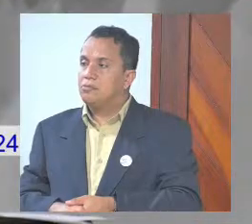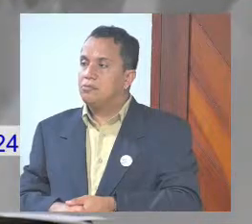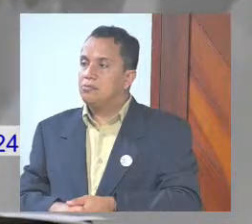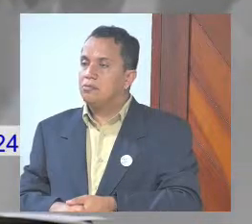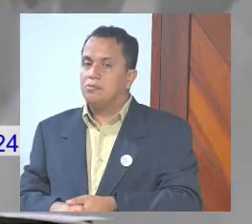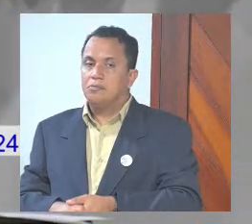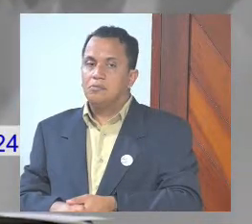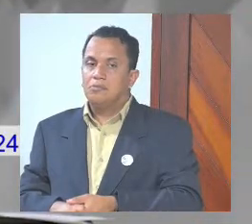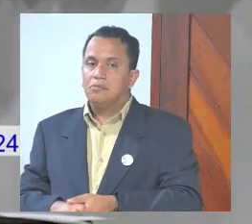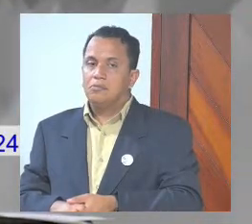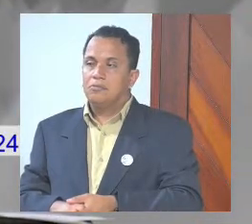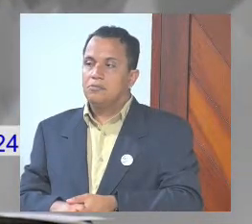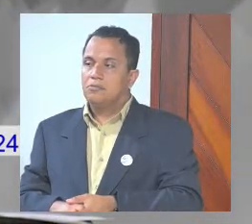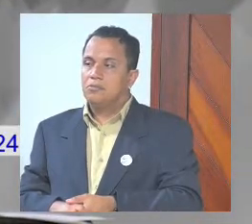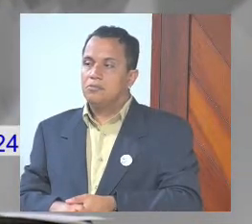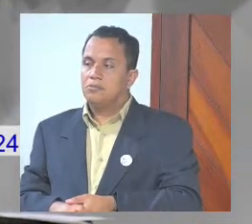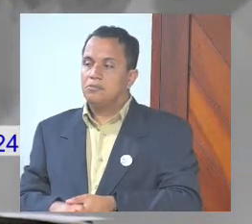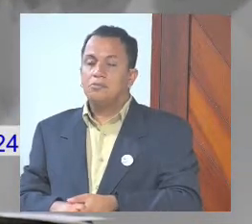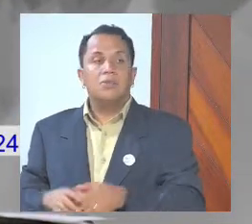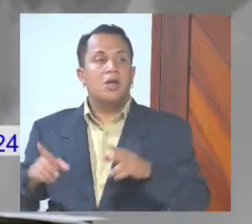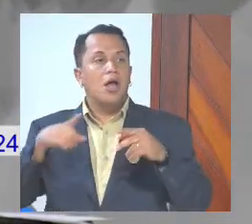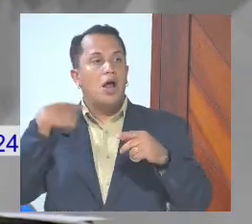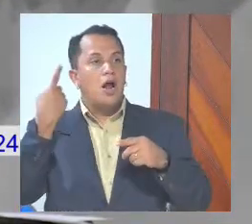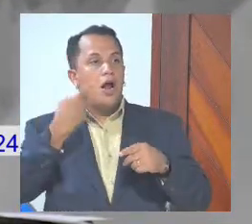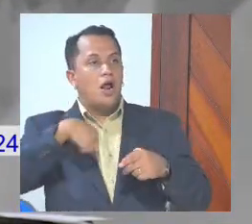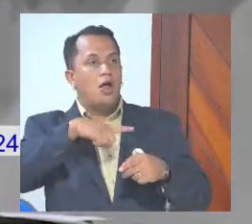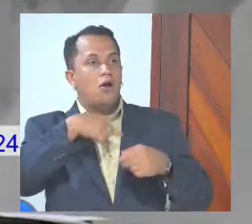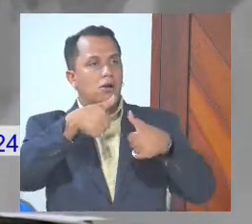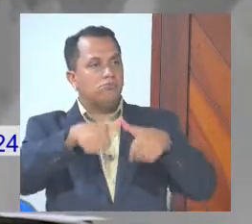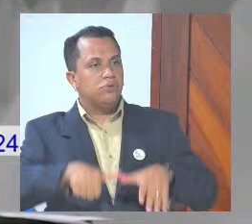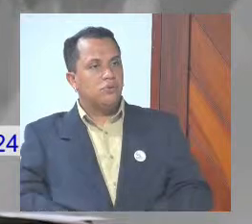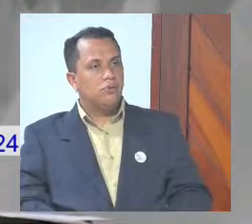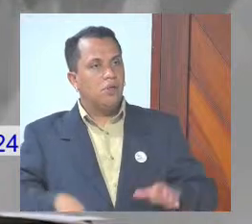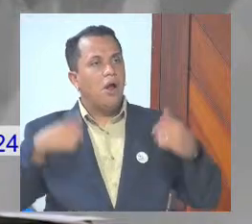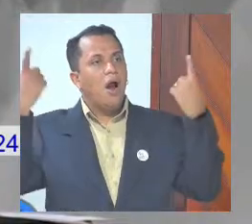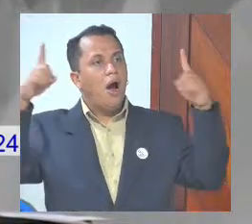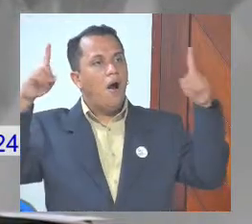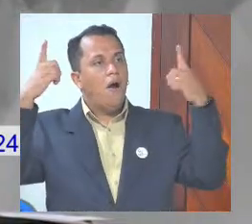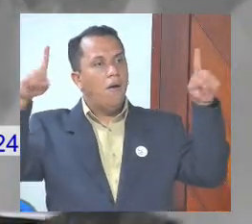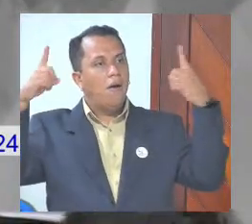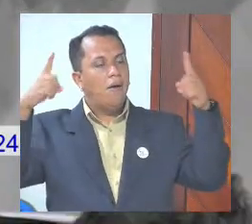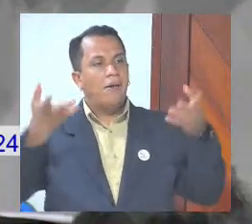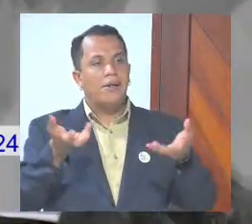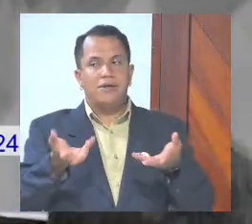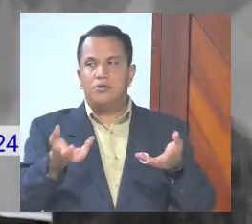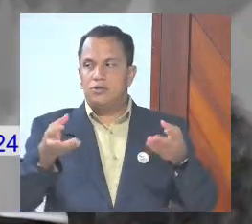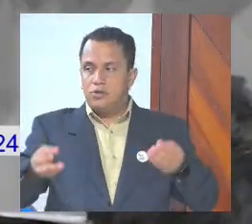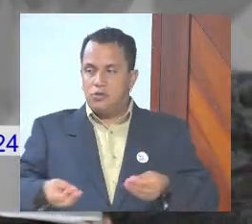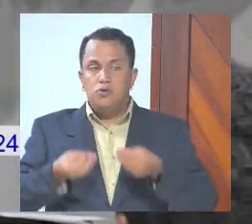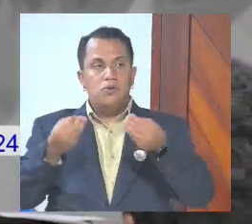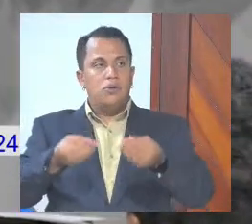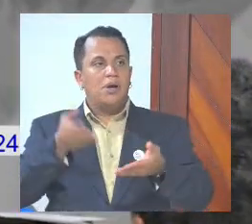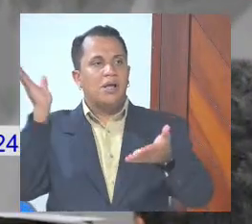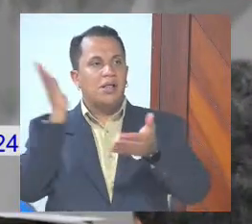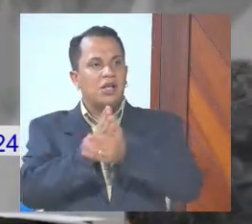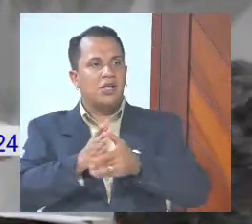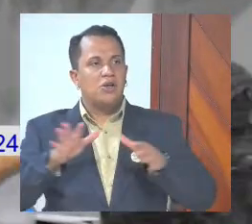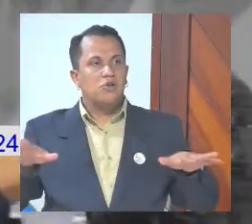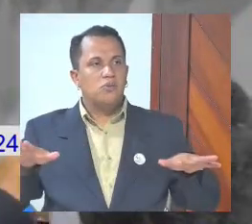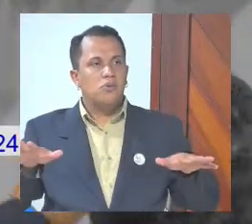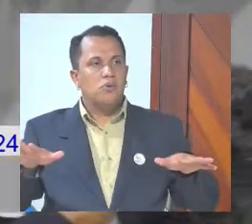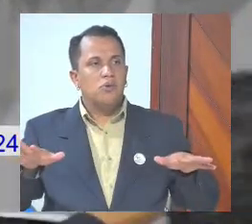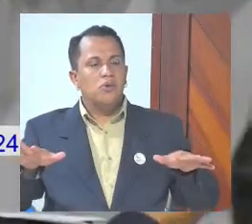Finalmente, nós que fazemos parte dessa revolução, queremos dar um basta